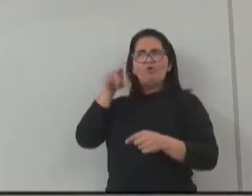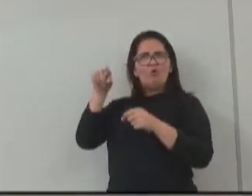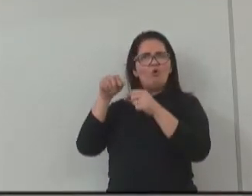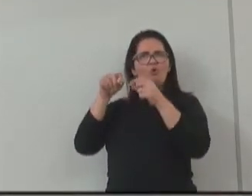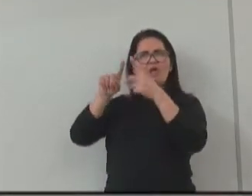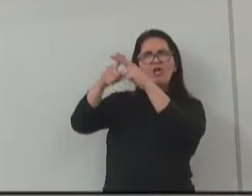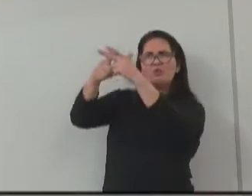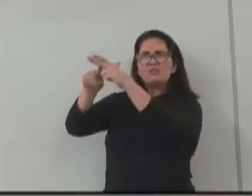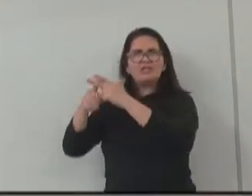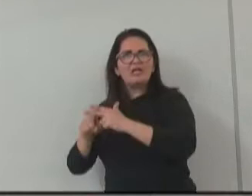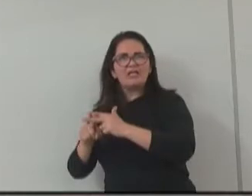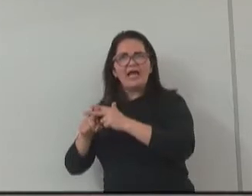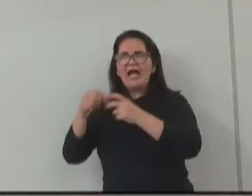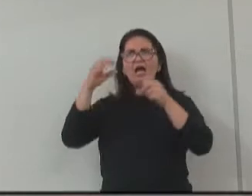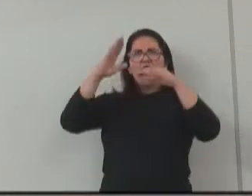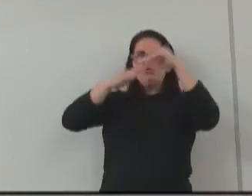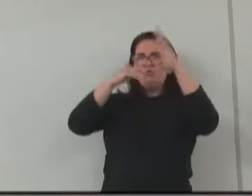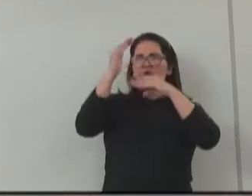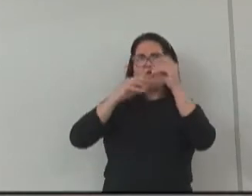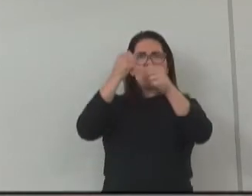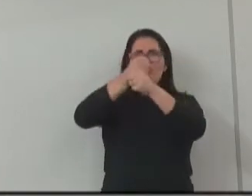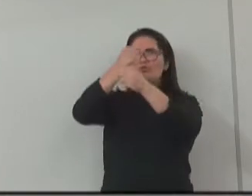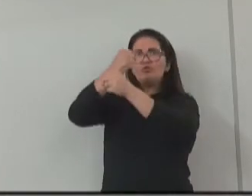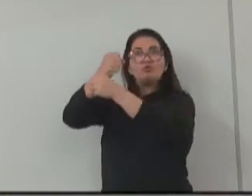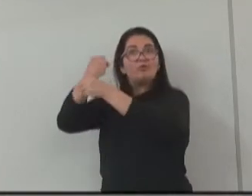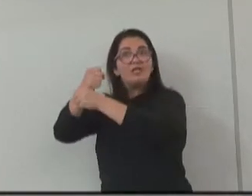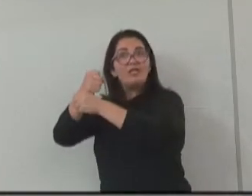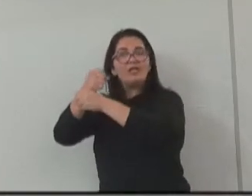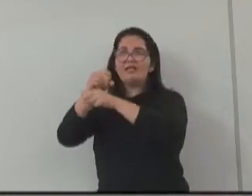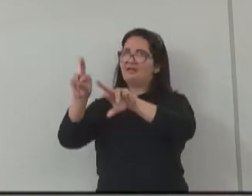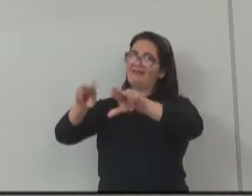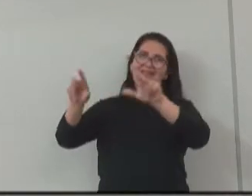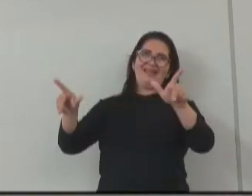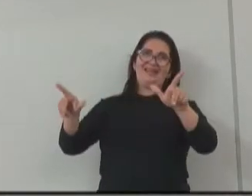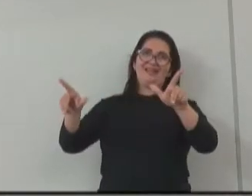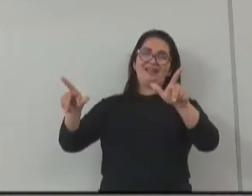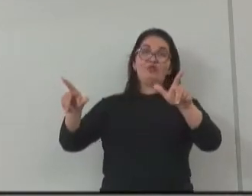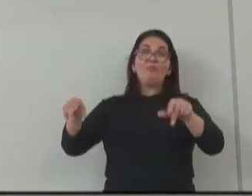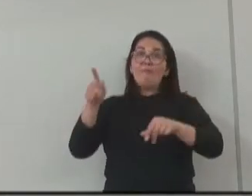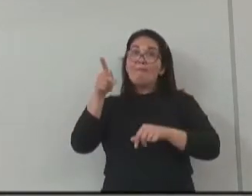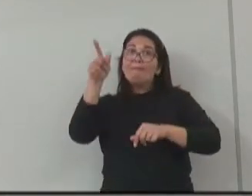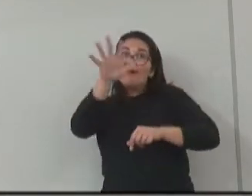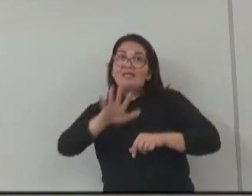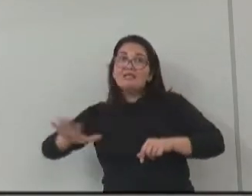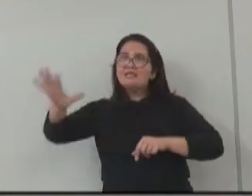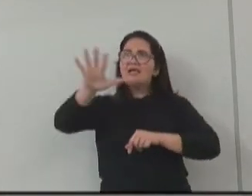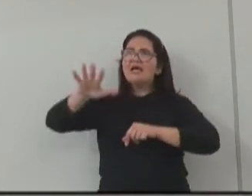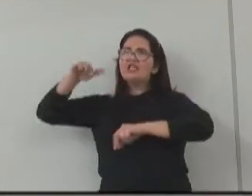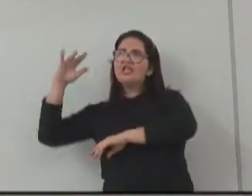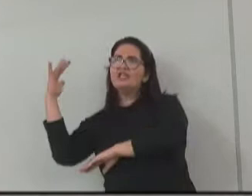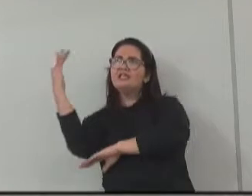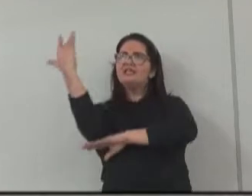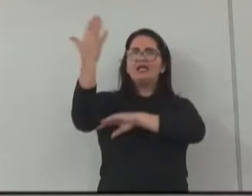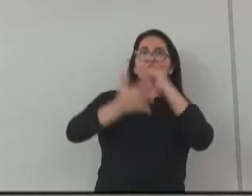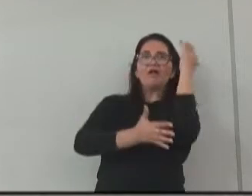ele é considerado como uma paisagem natural. Nós podemos observar